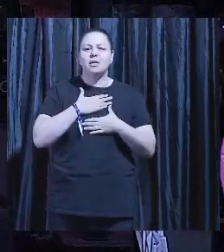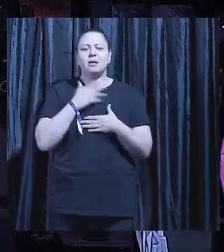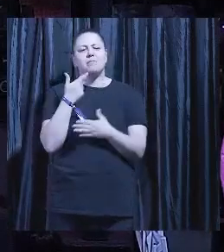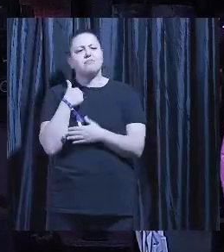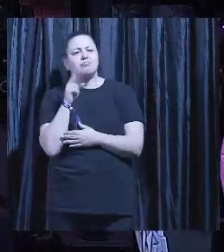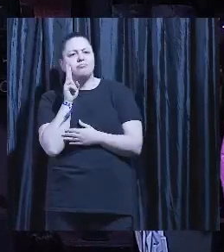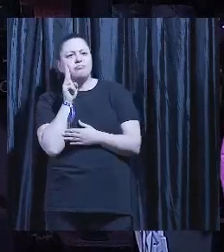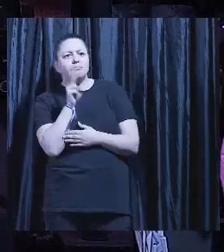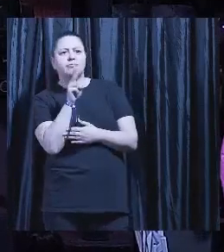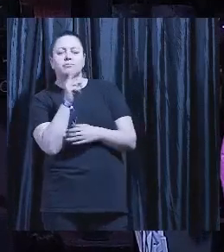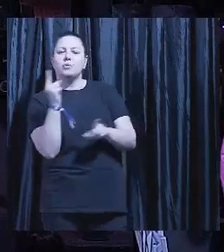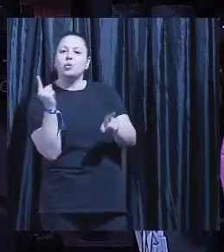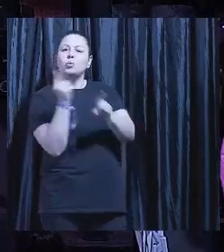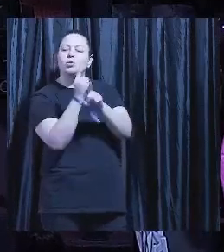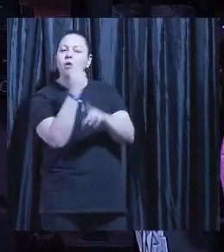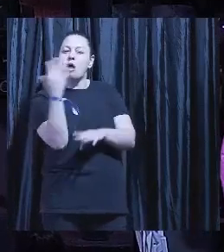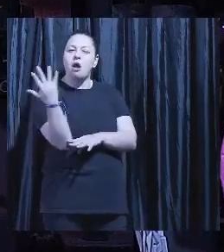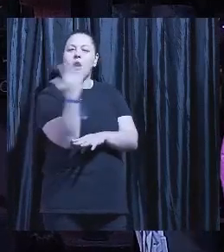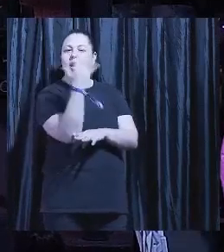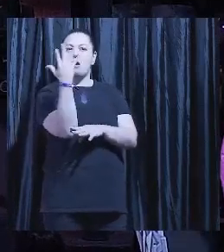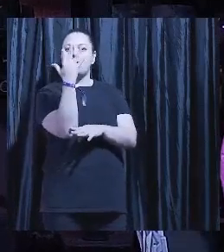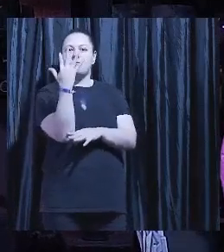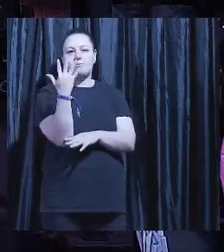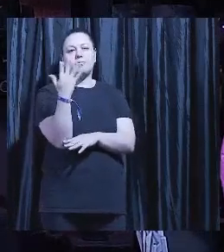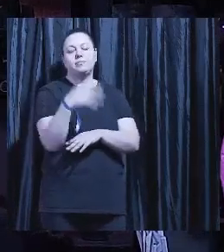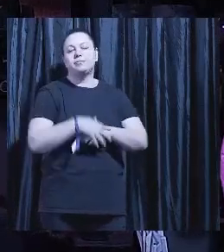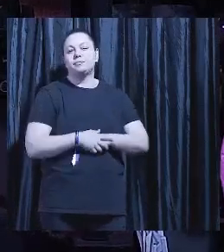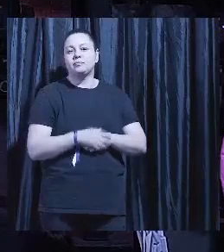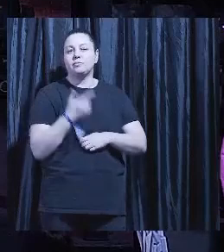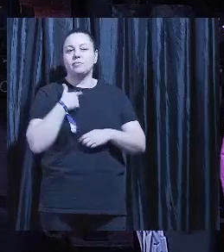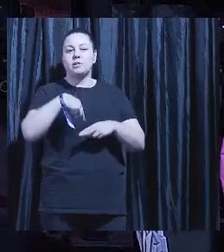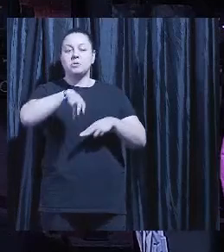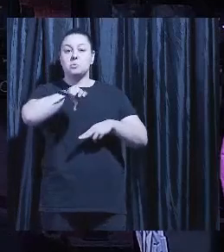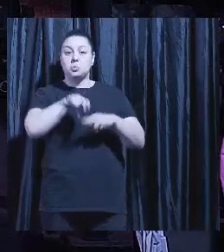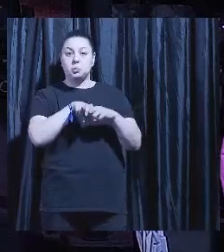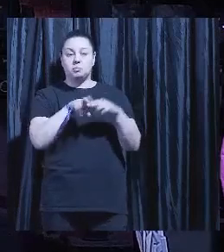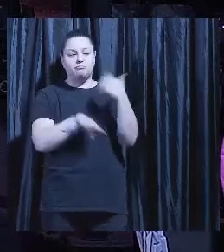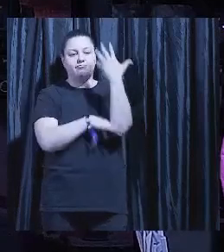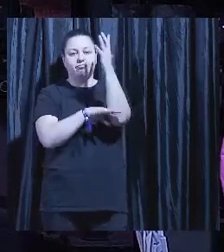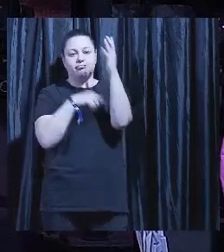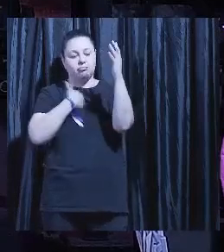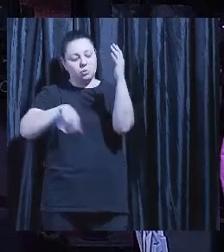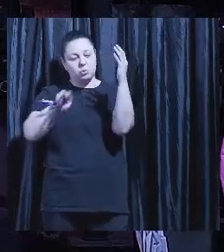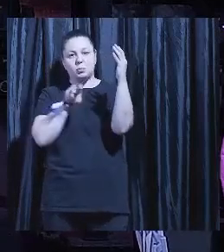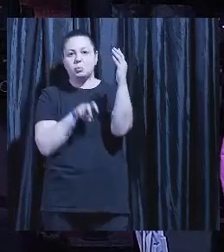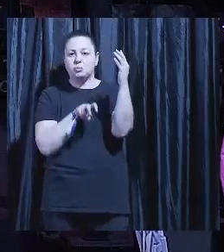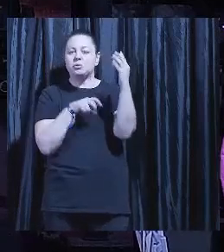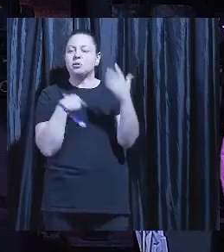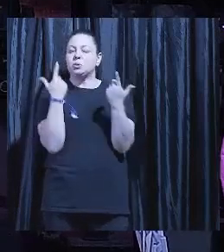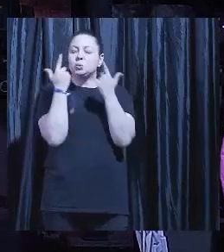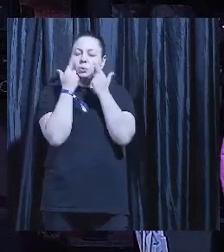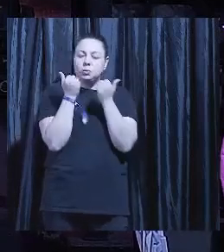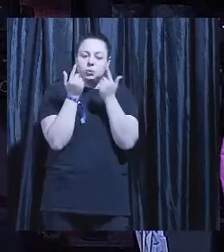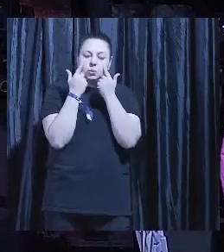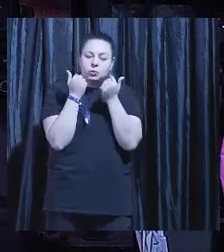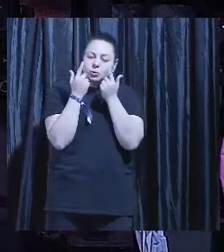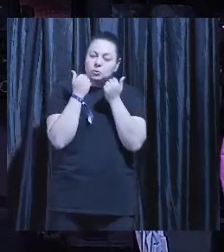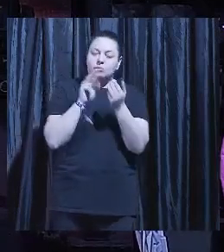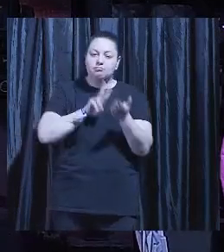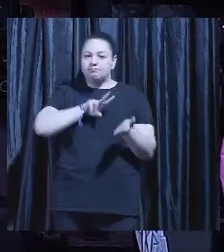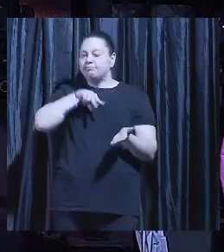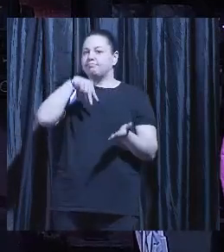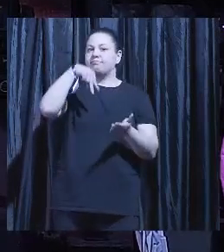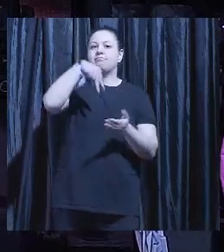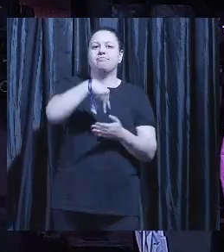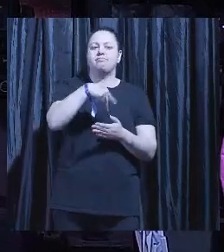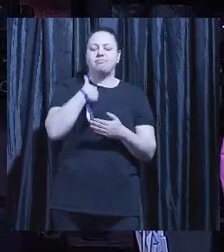árvore gigantesca. Eu sentei embaixo dela, fiquei chorando. Eu levantei, eu chutava a areia